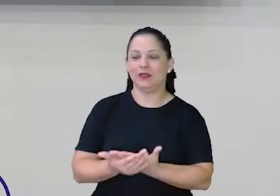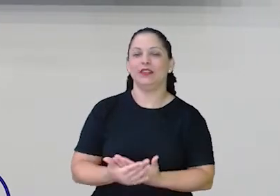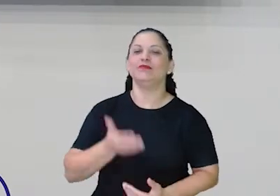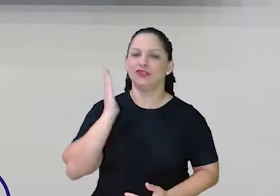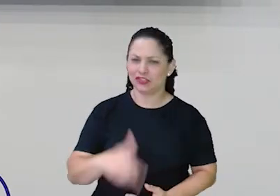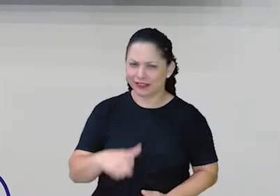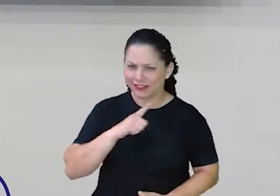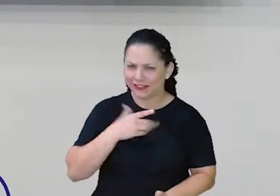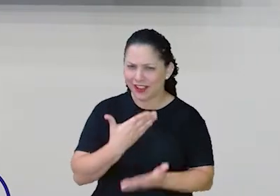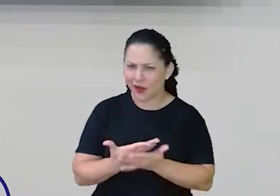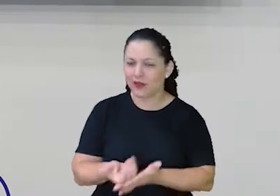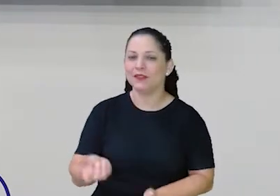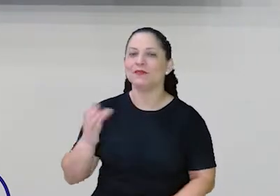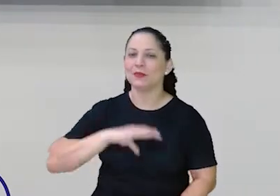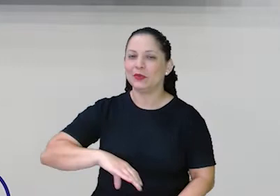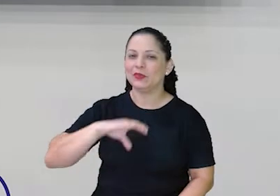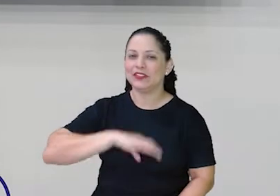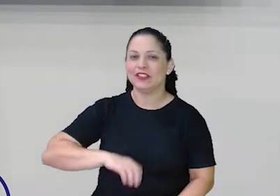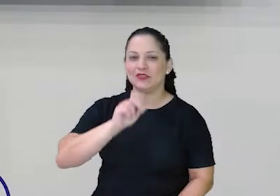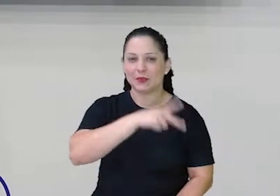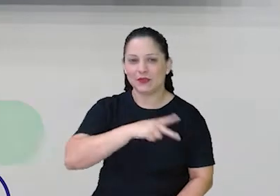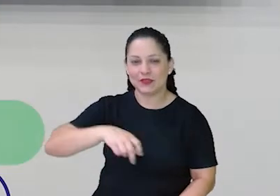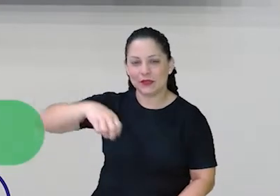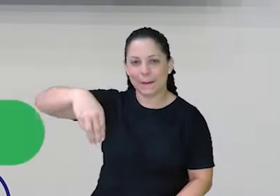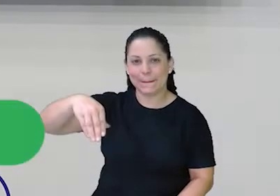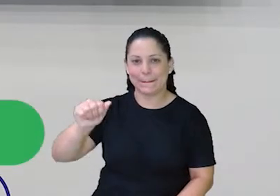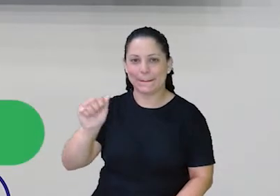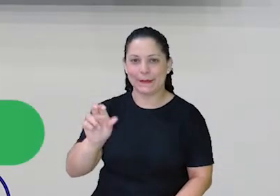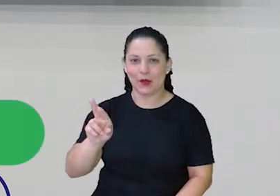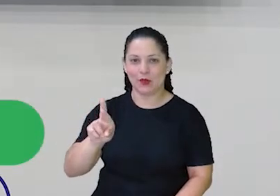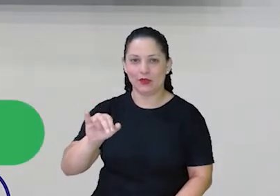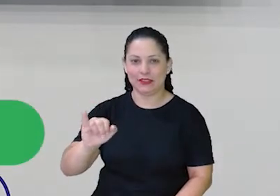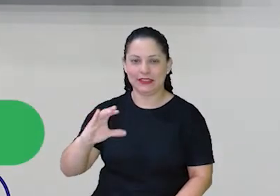né, com a professora Mauricéia, não foi, professora Mauricéia?